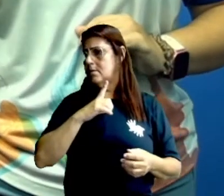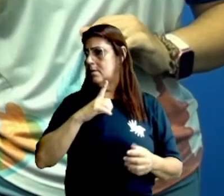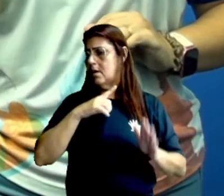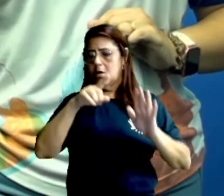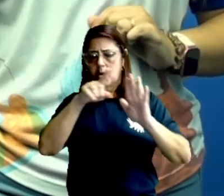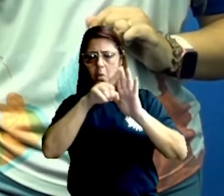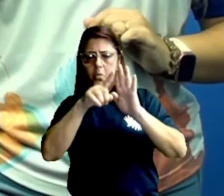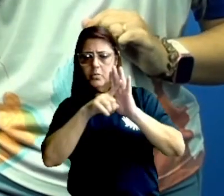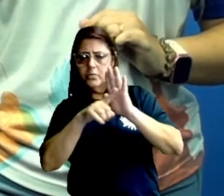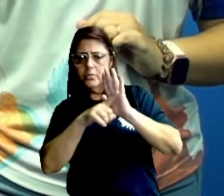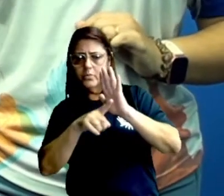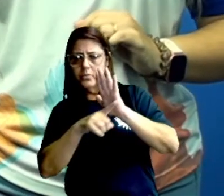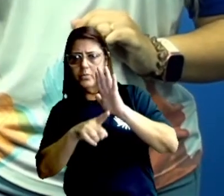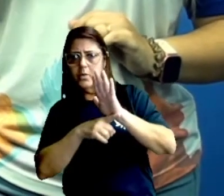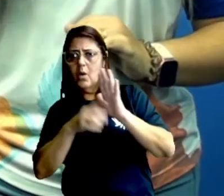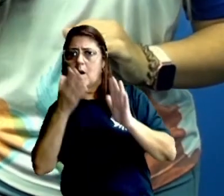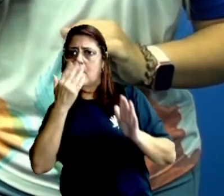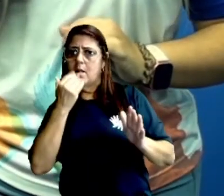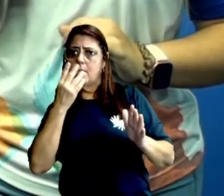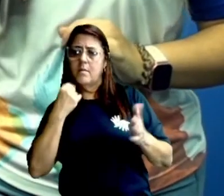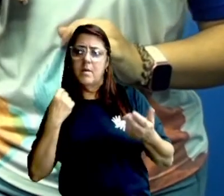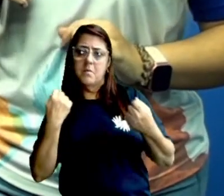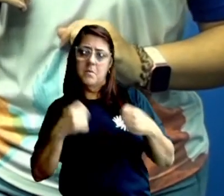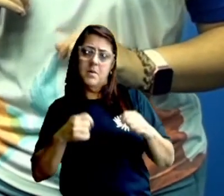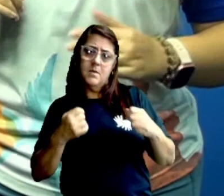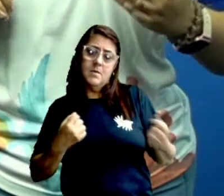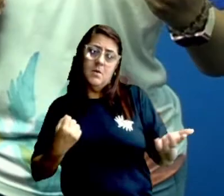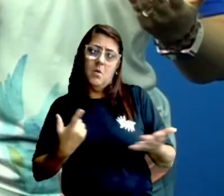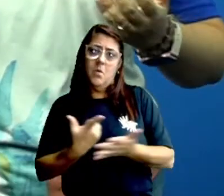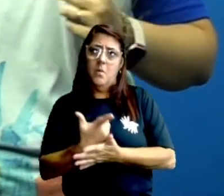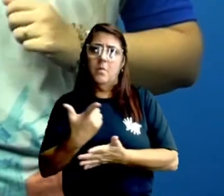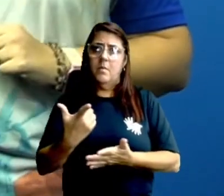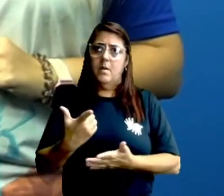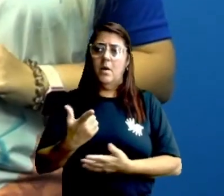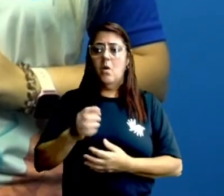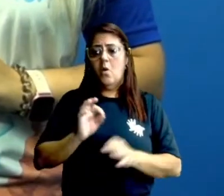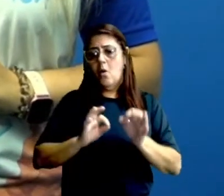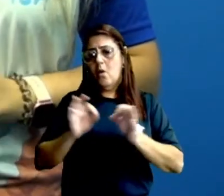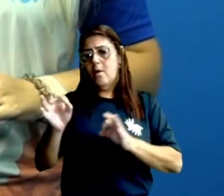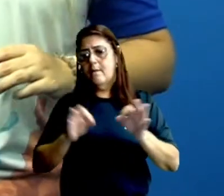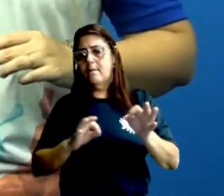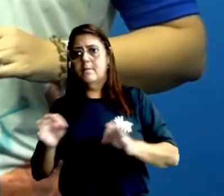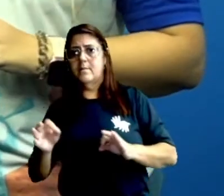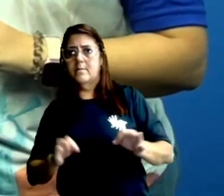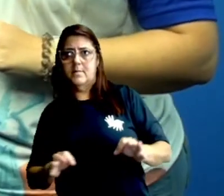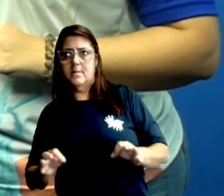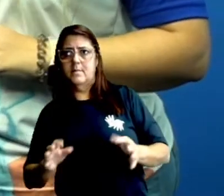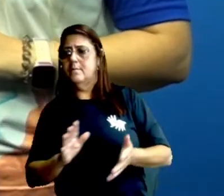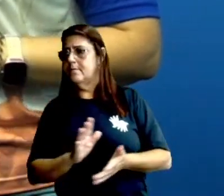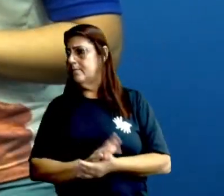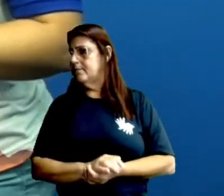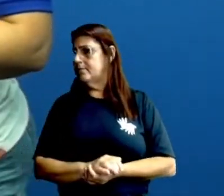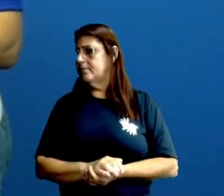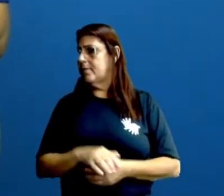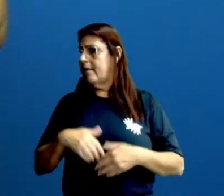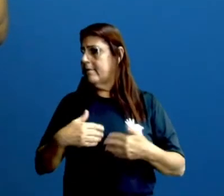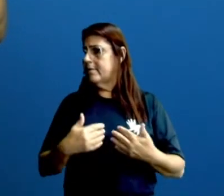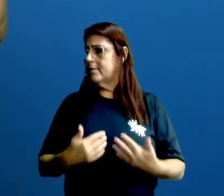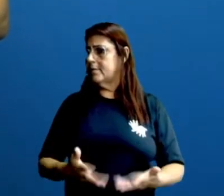os objetos ou alimentos que eu vou precisar comprar ou organizar.